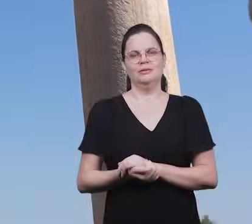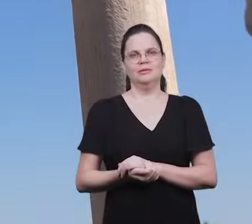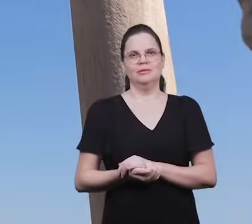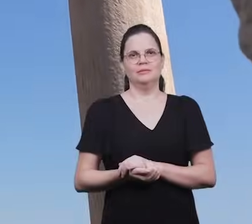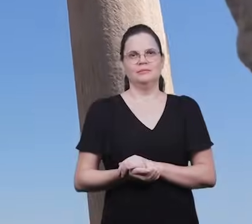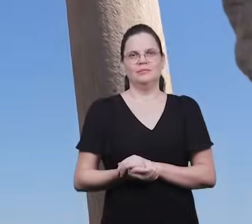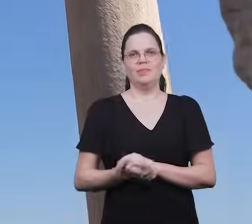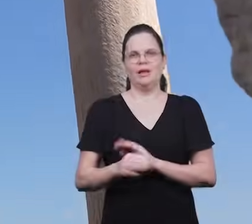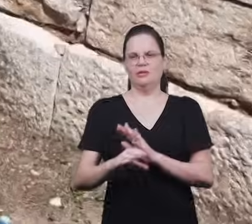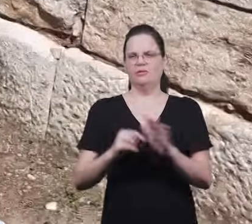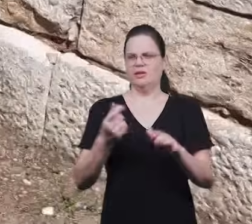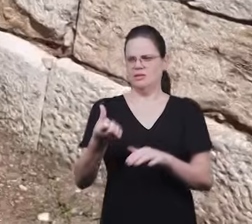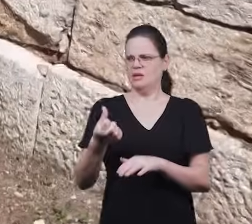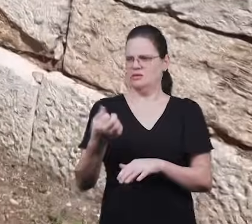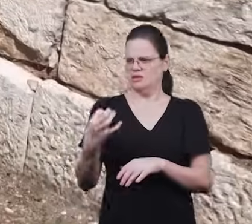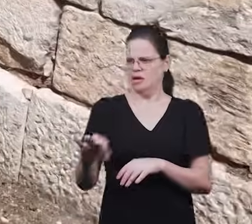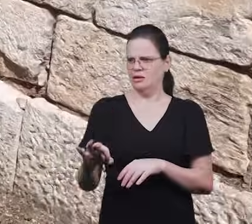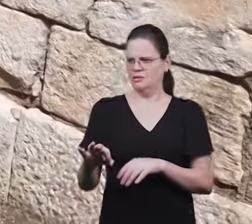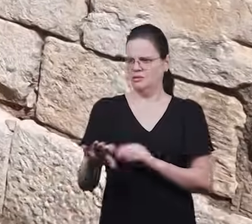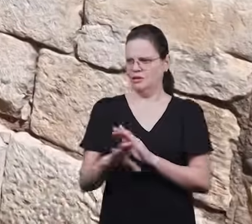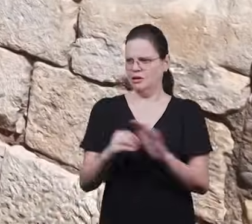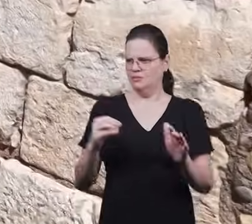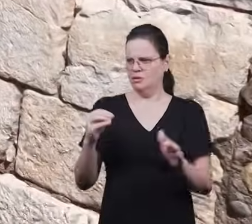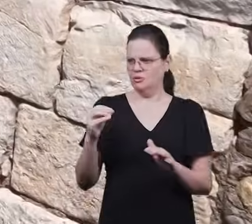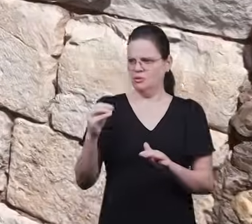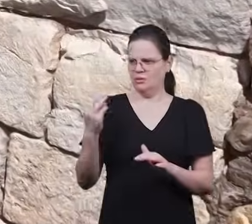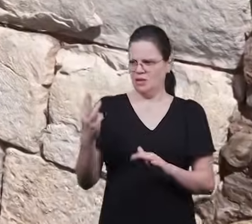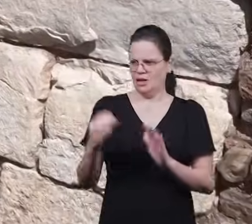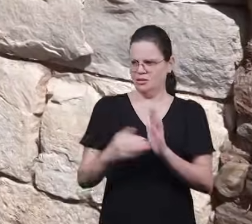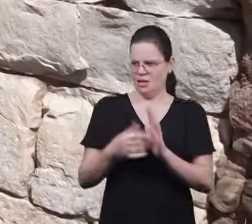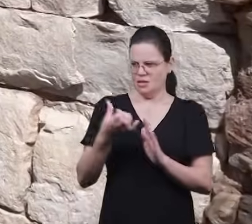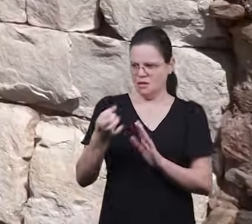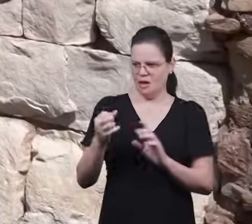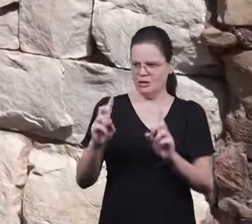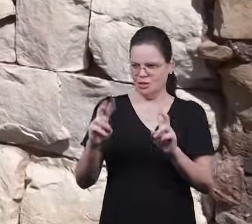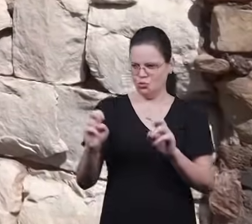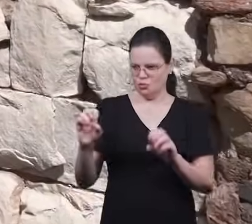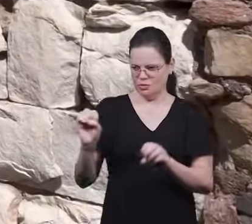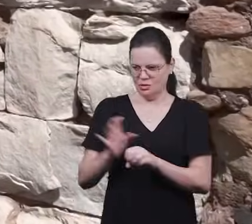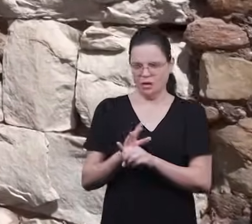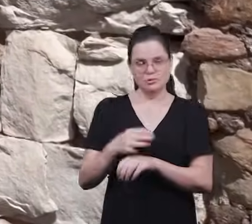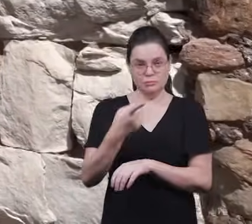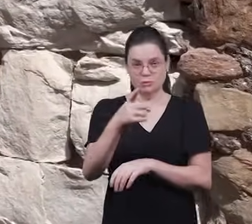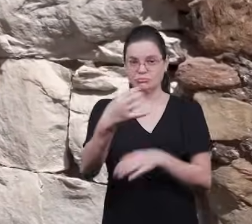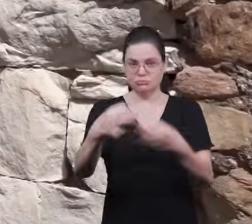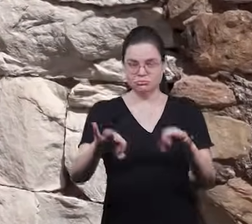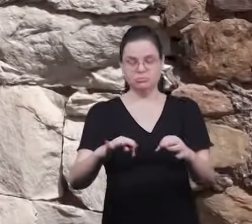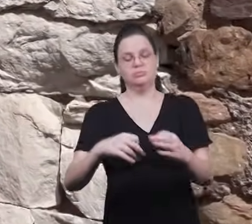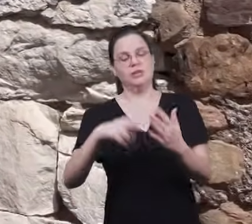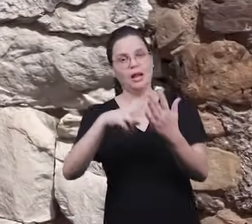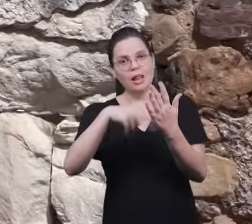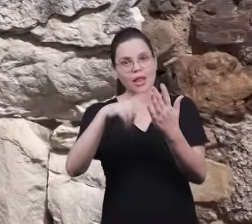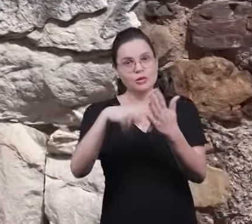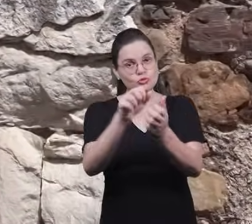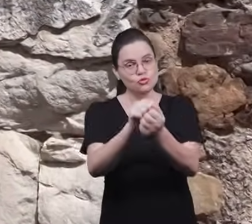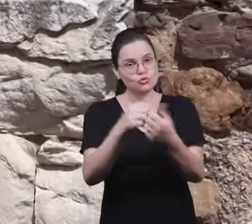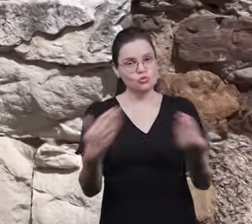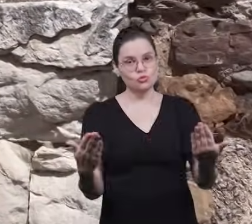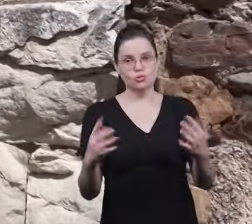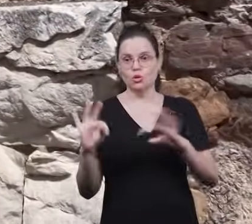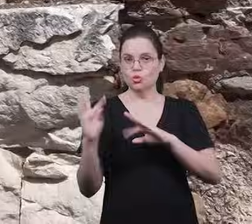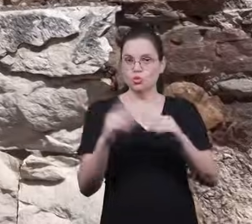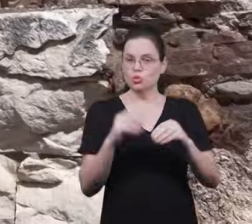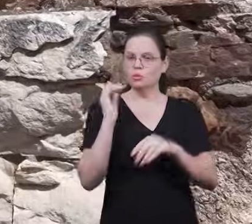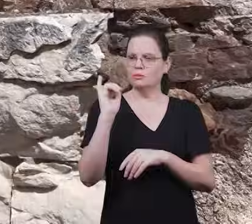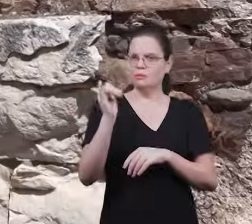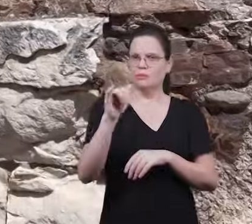ali, até o verso 6, não é isso, Gilson, de Sardes? Você pode acompanhar, lendo a sua Bíblia, tudo aquilo que nós